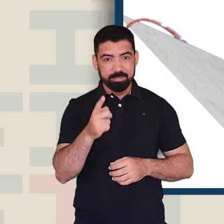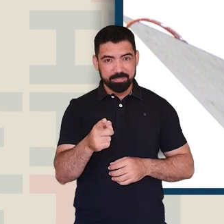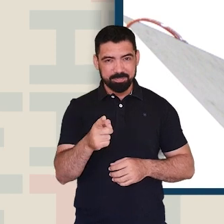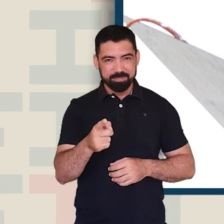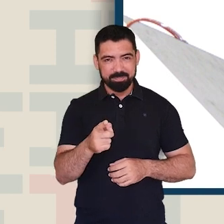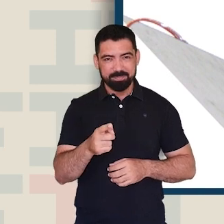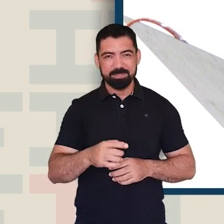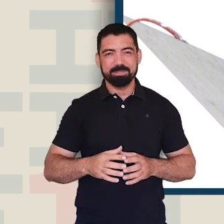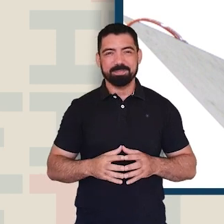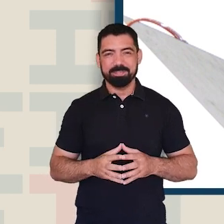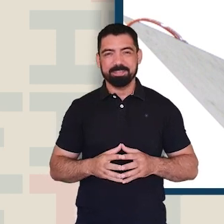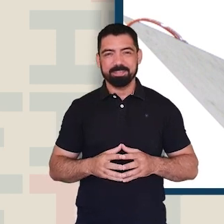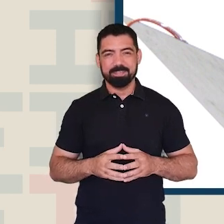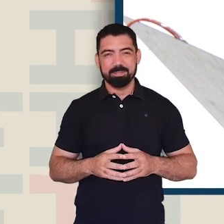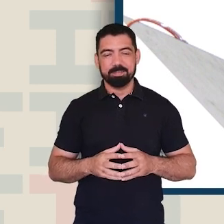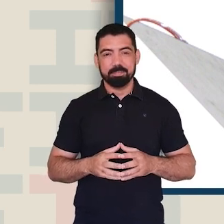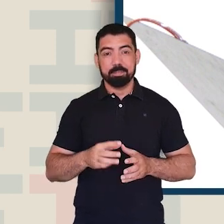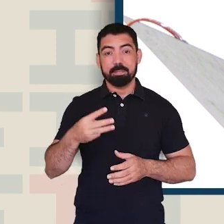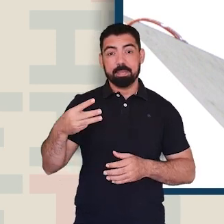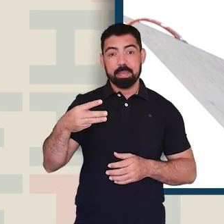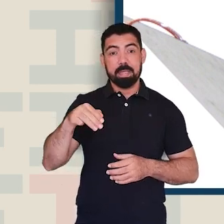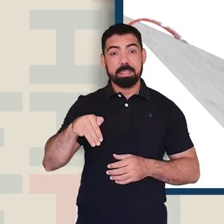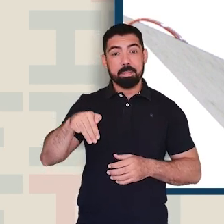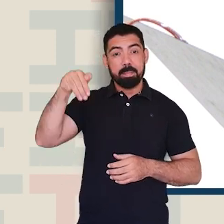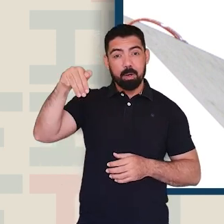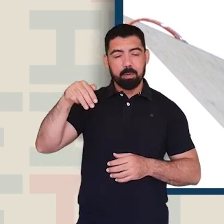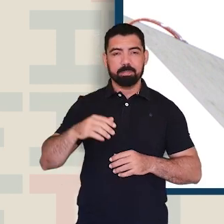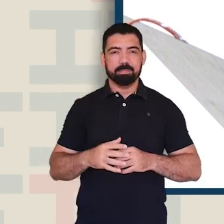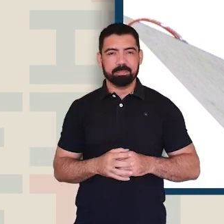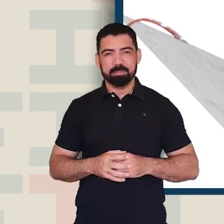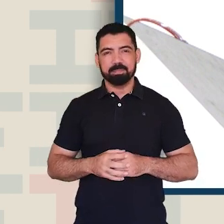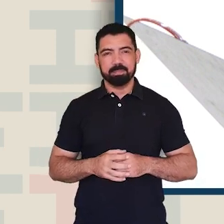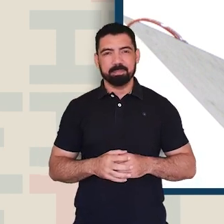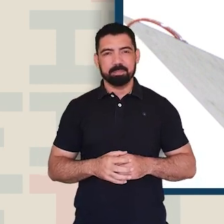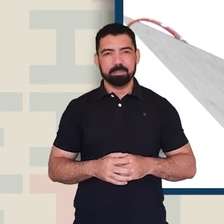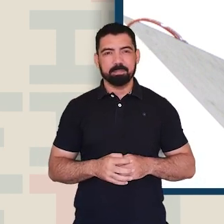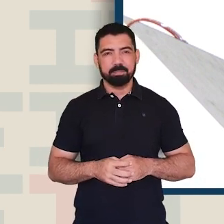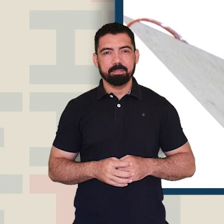ó. A terça maior aqui foi para menor.